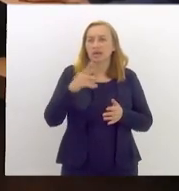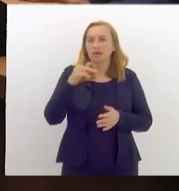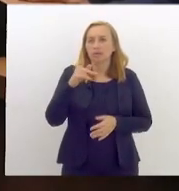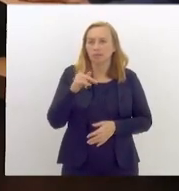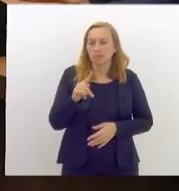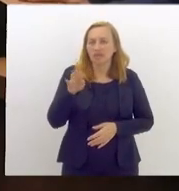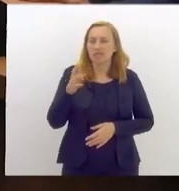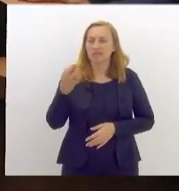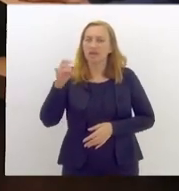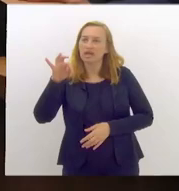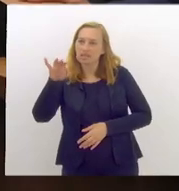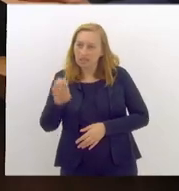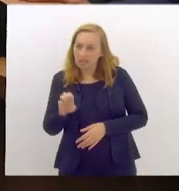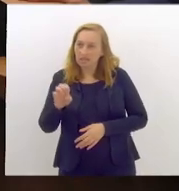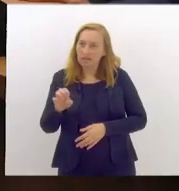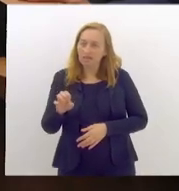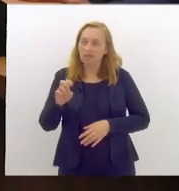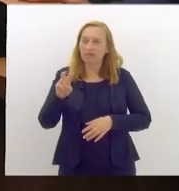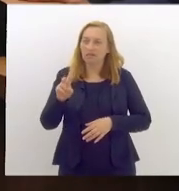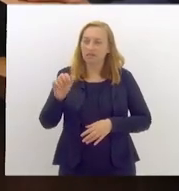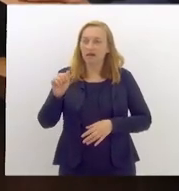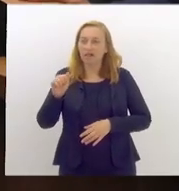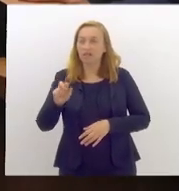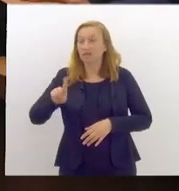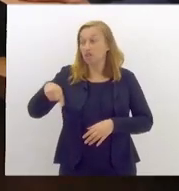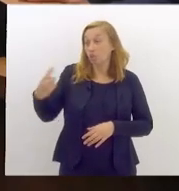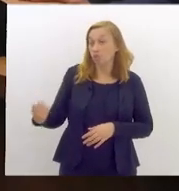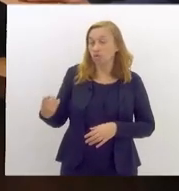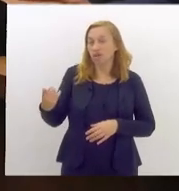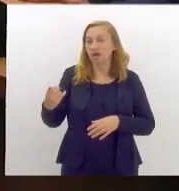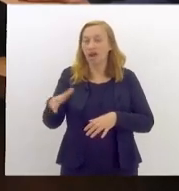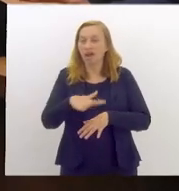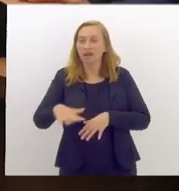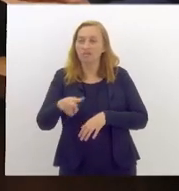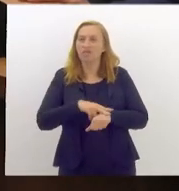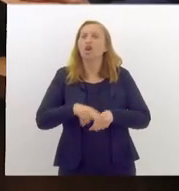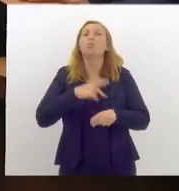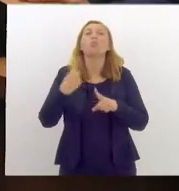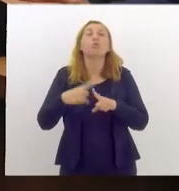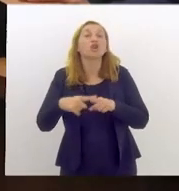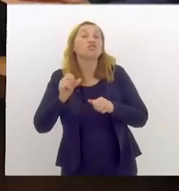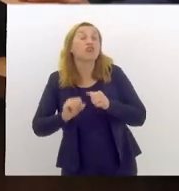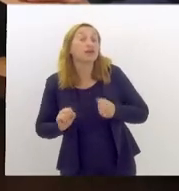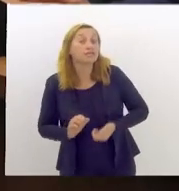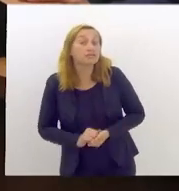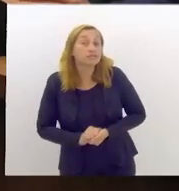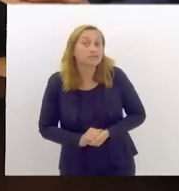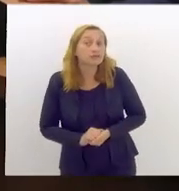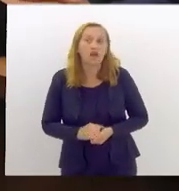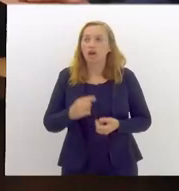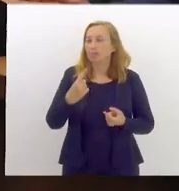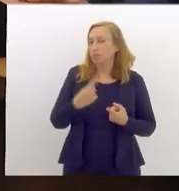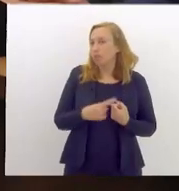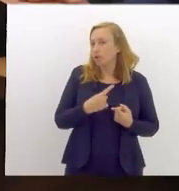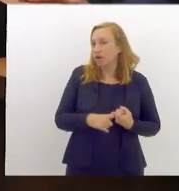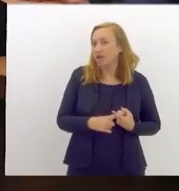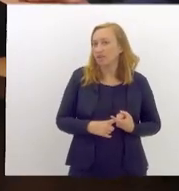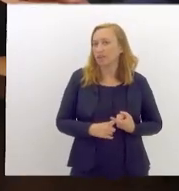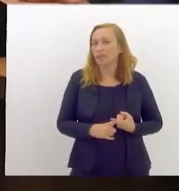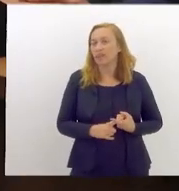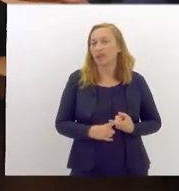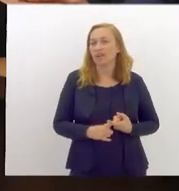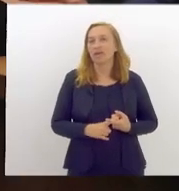onde a gente vai ter outra área verde por que que ele faz isso ele faz isso para atender